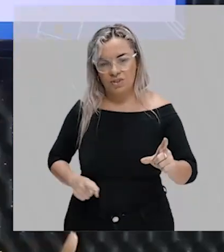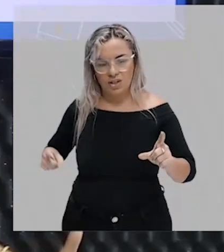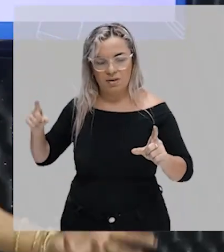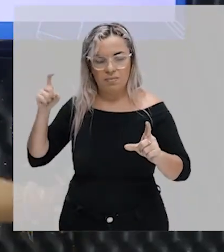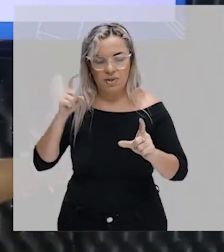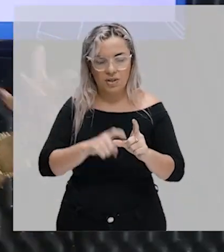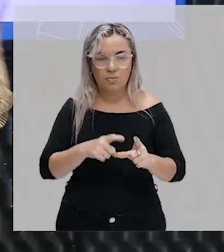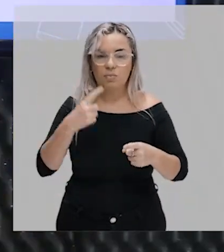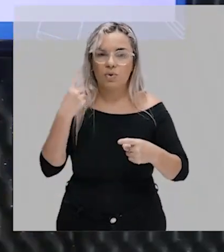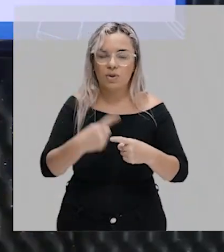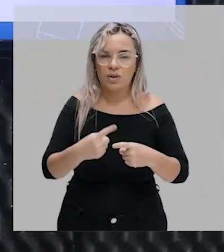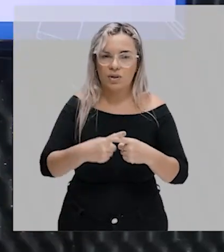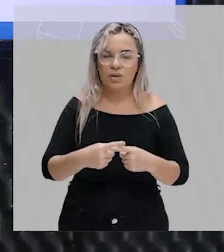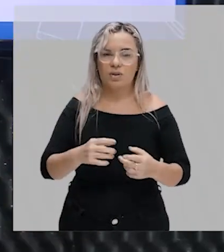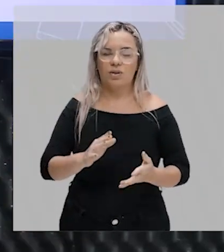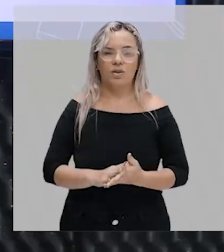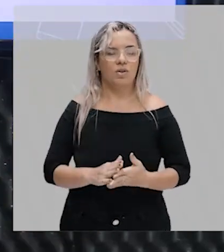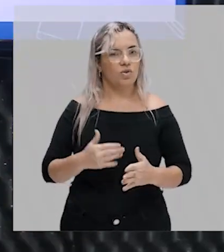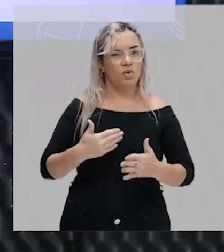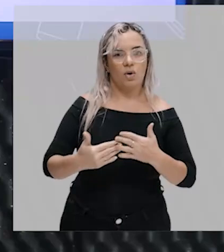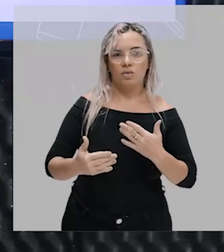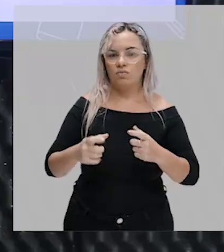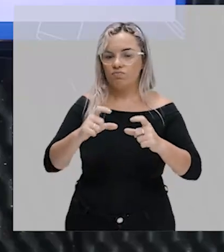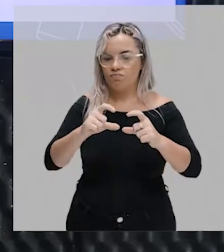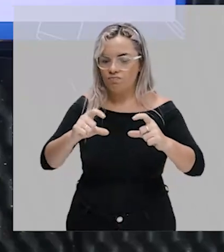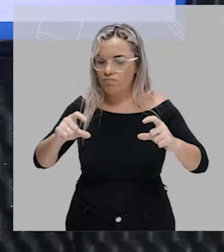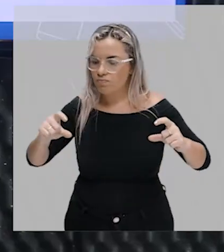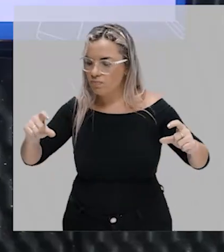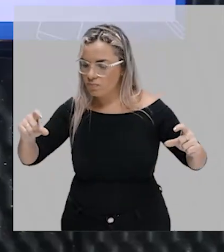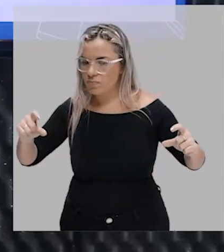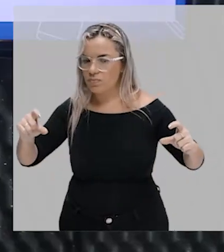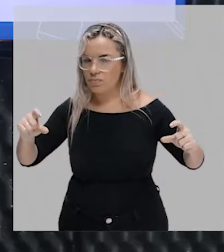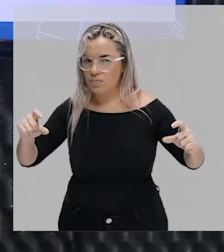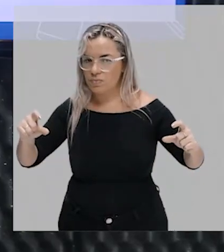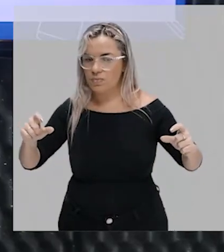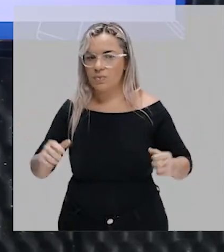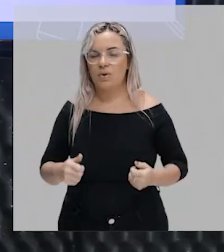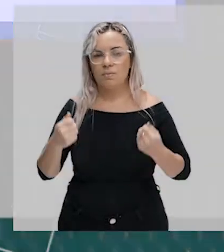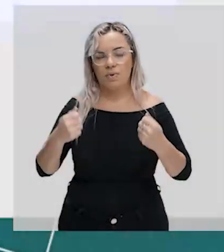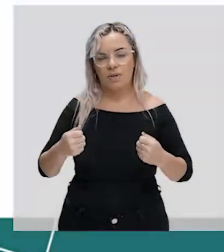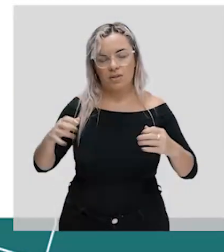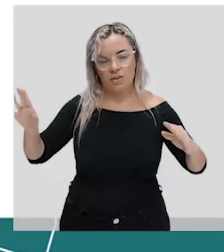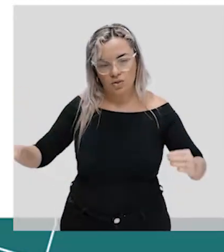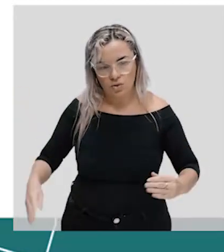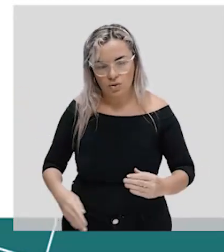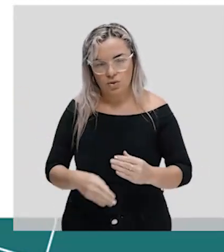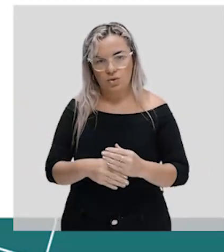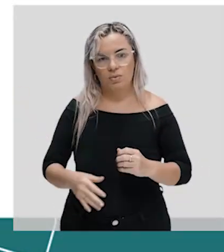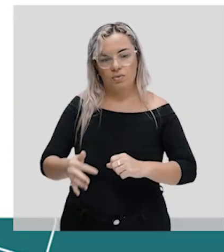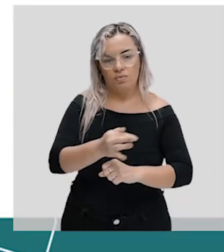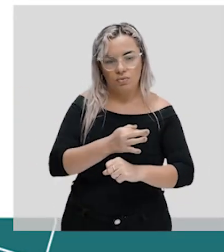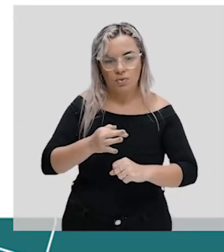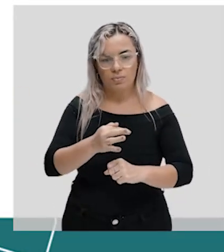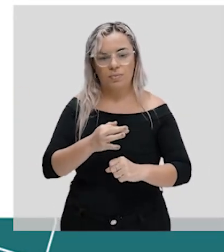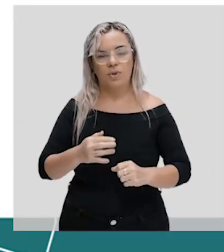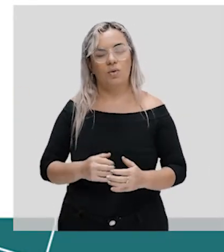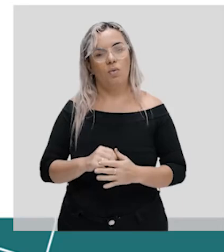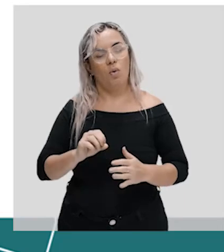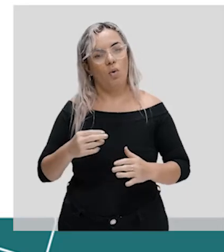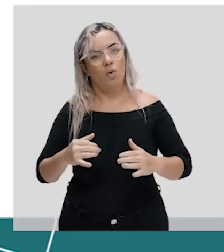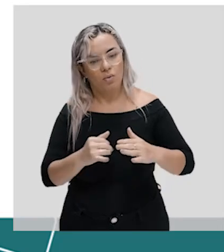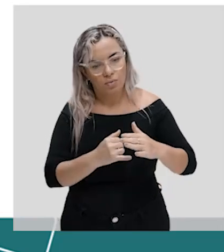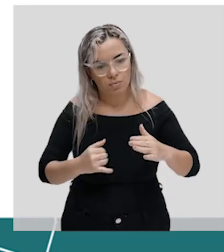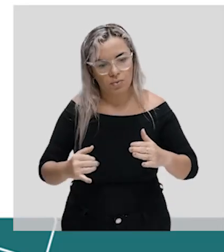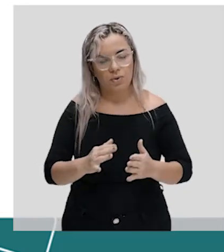fala despojadamente ou se você fala num sentido mais formal. Então, a sintaxe de regência. Por exemplo, não se